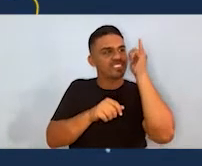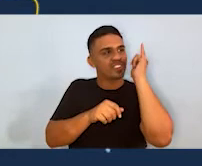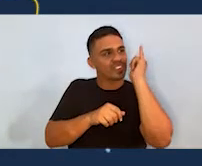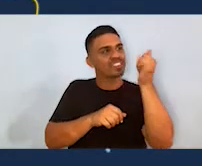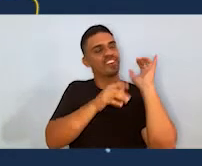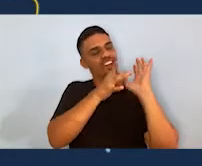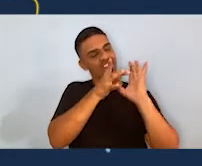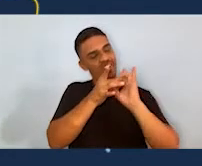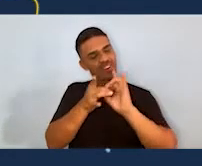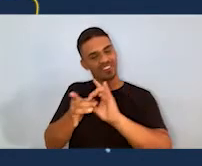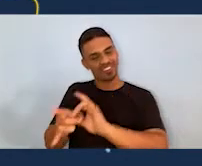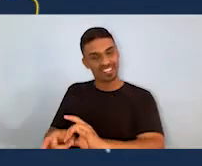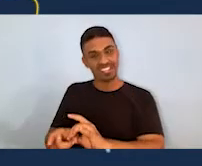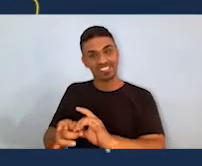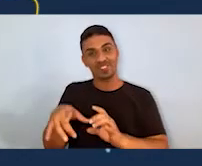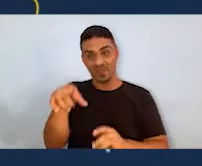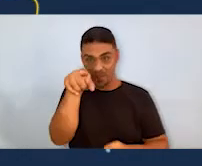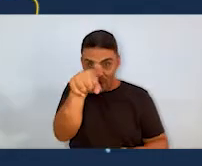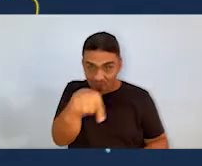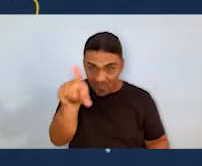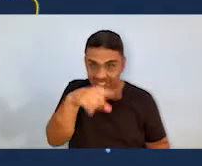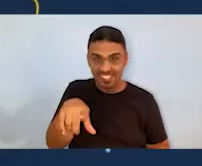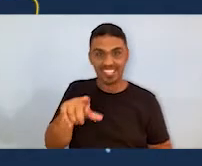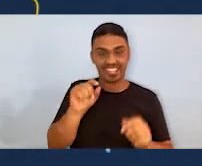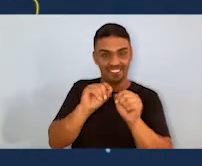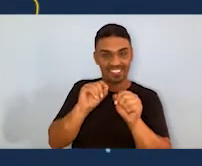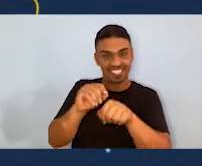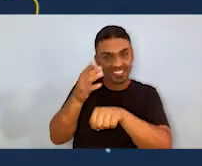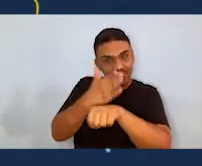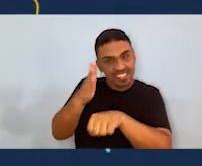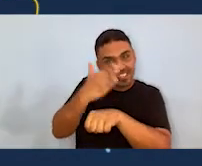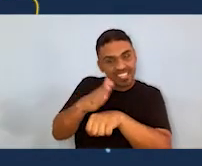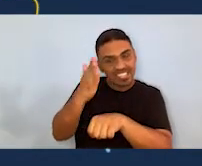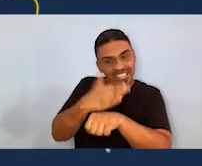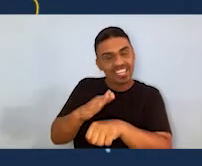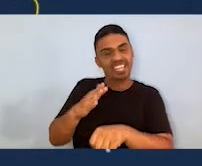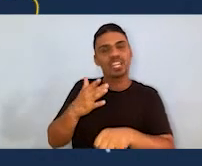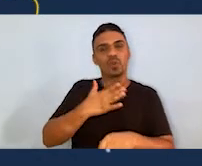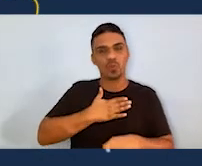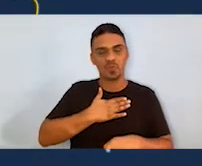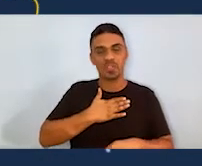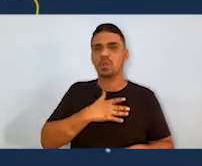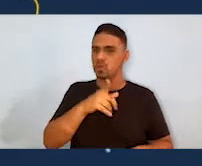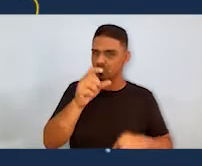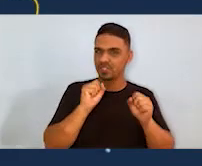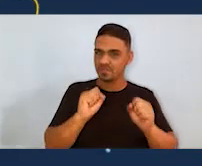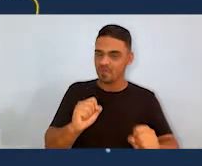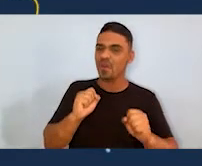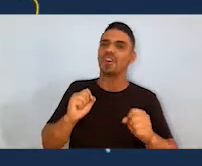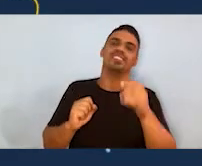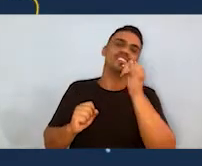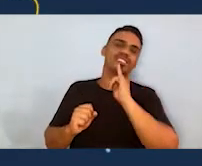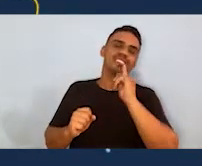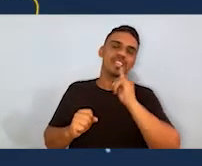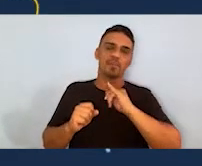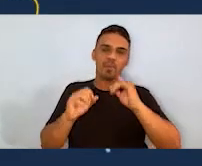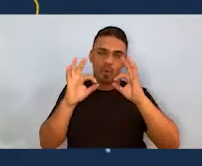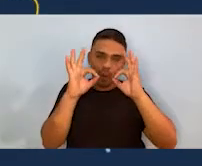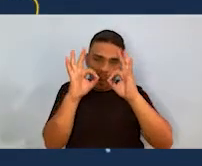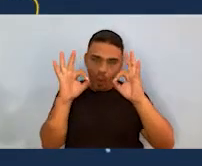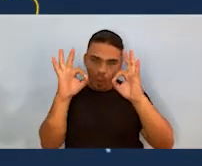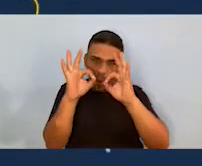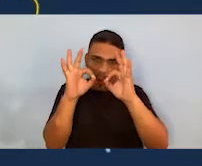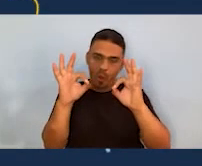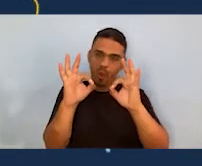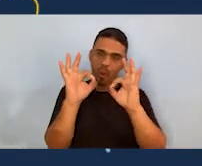estiver fazendo exercício junto comigo, que está fazendo aqui, vocês podem, por exemplo, fazer o olho da maçã diferente,